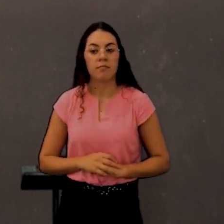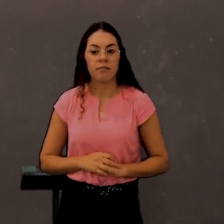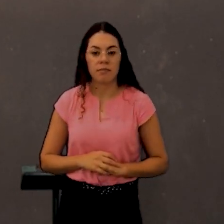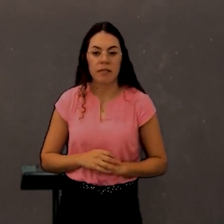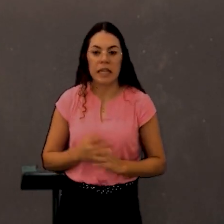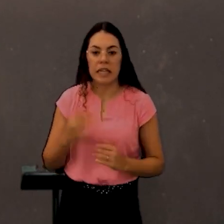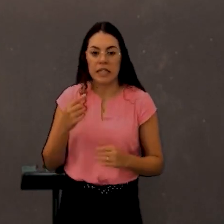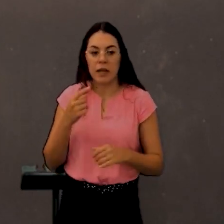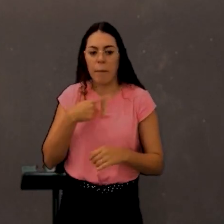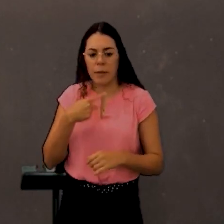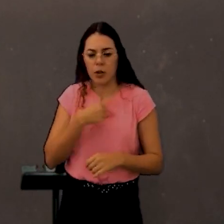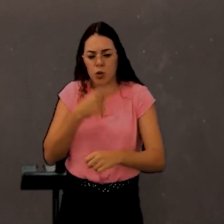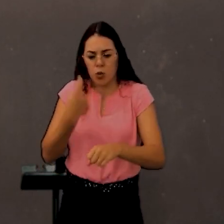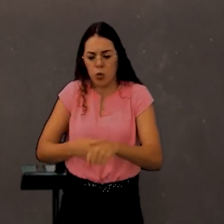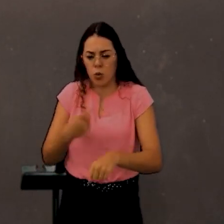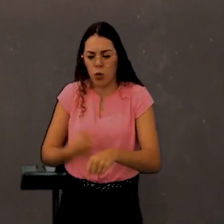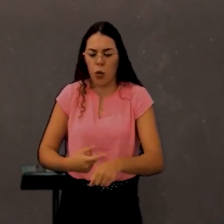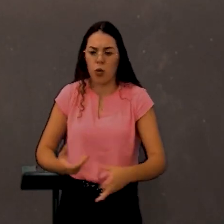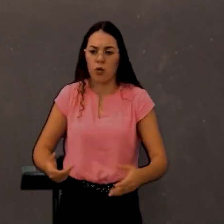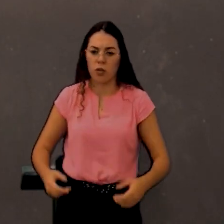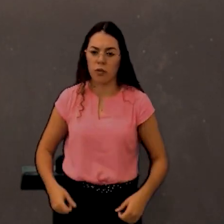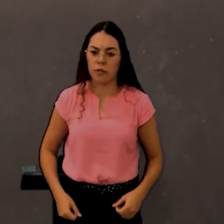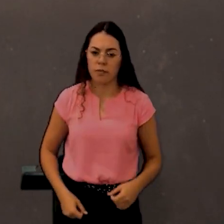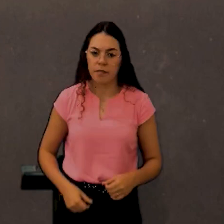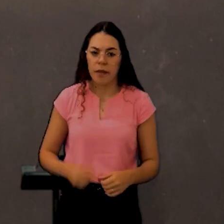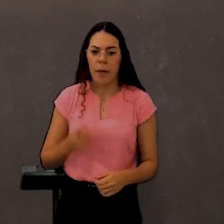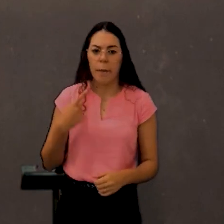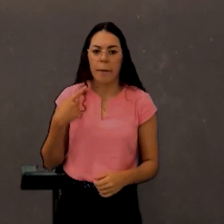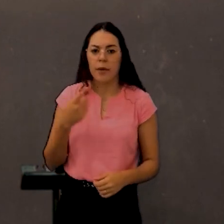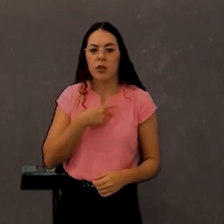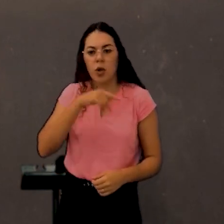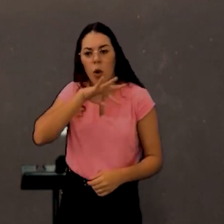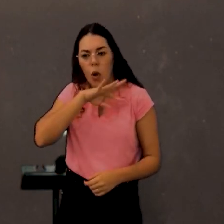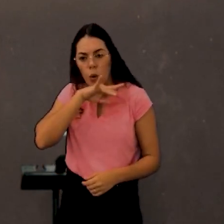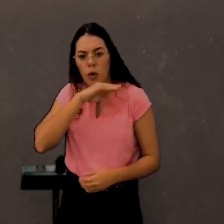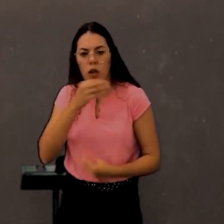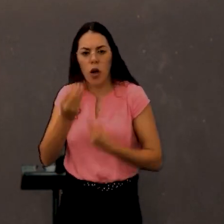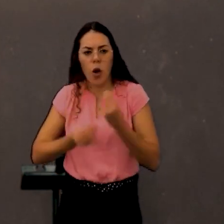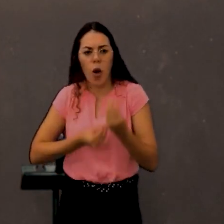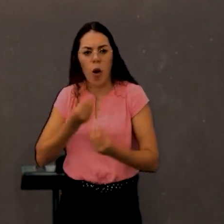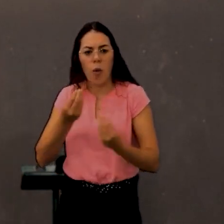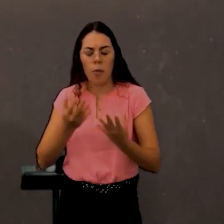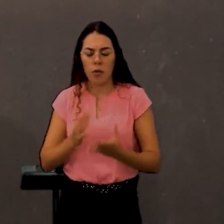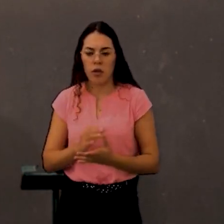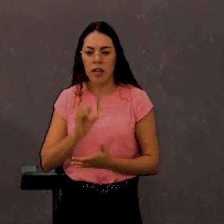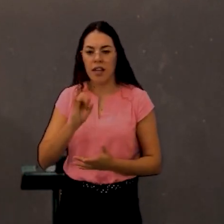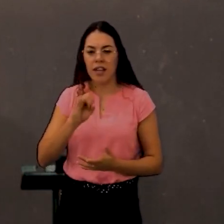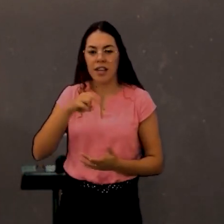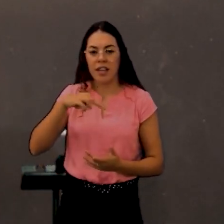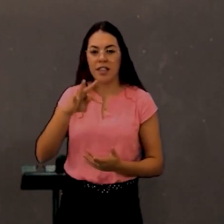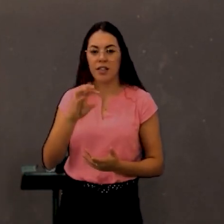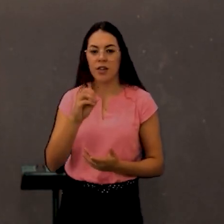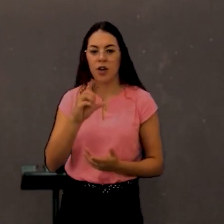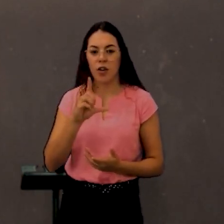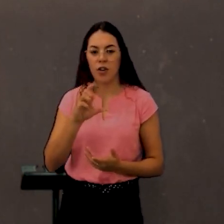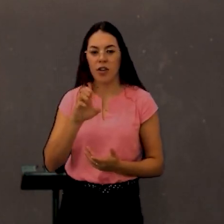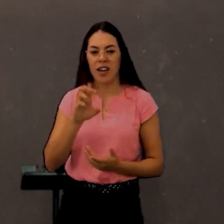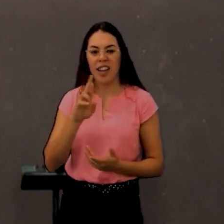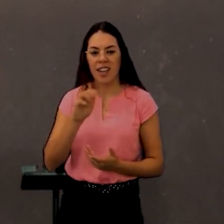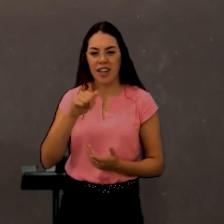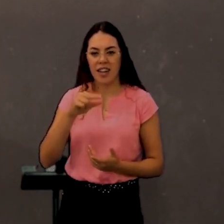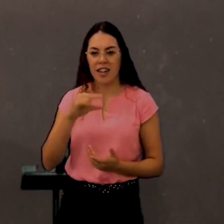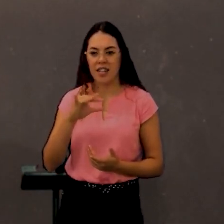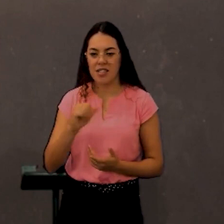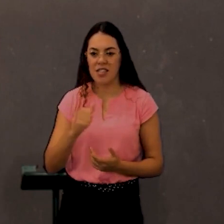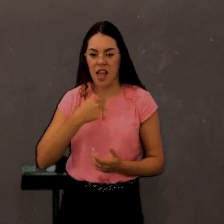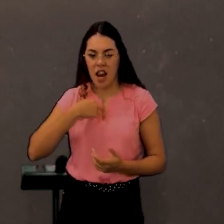que caba duro, eita, que caba intolerante, eita, como é que ele pode intolerância religiosa? Manda para a cadeia.